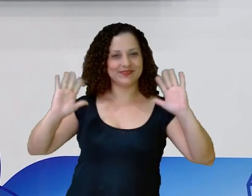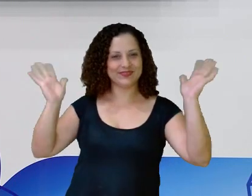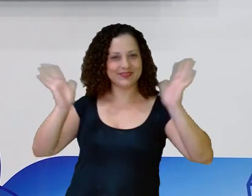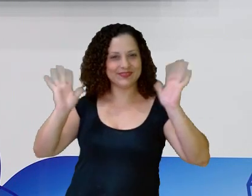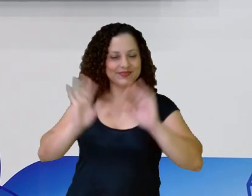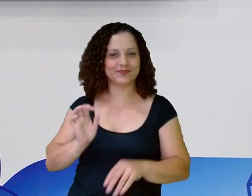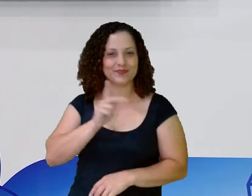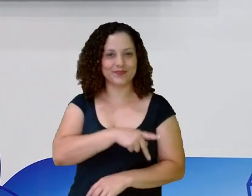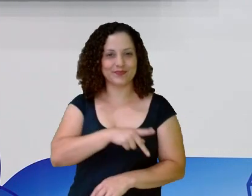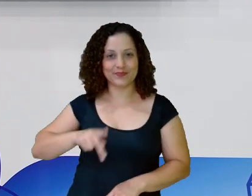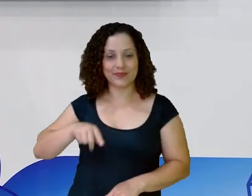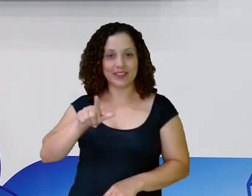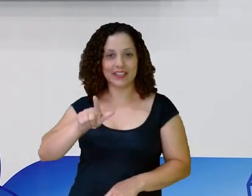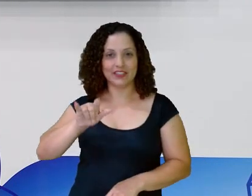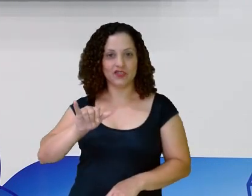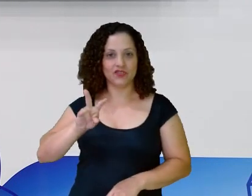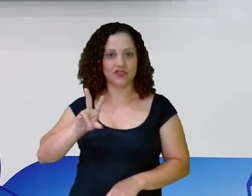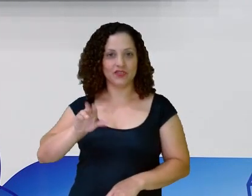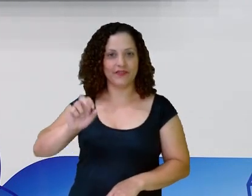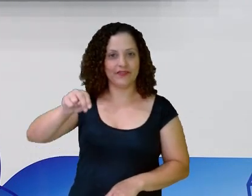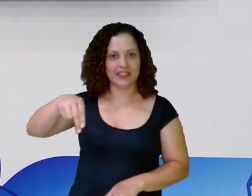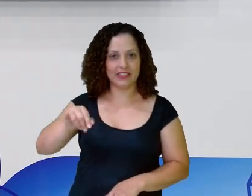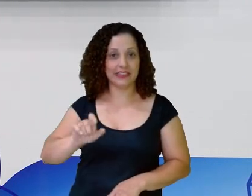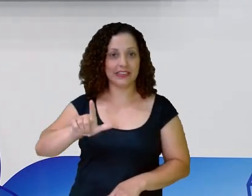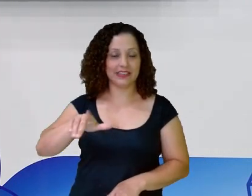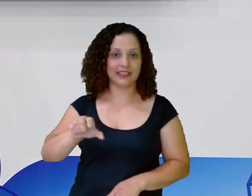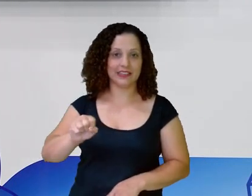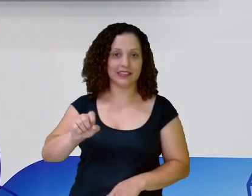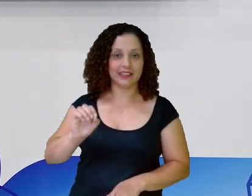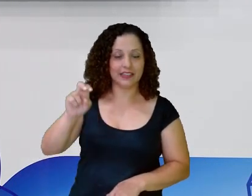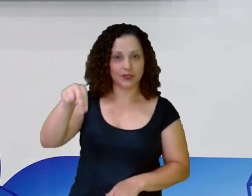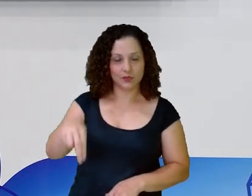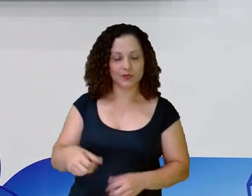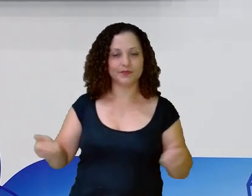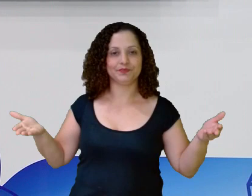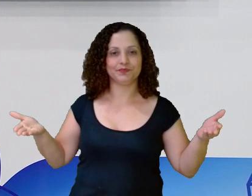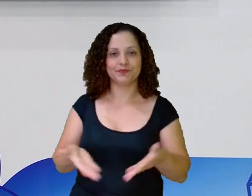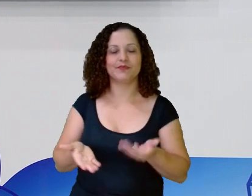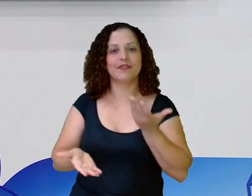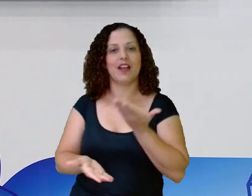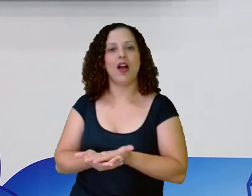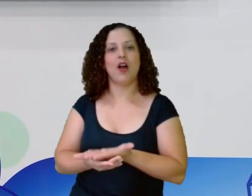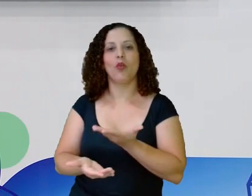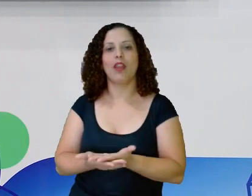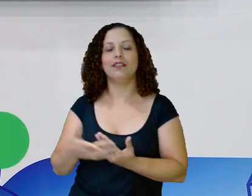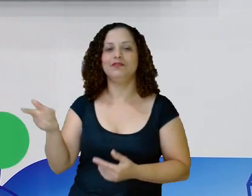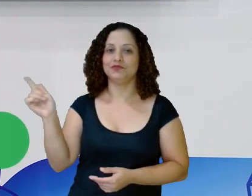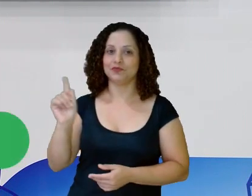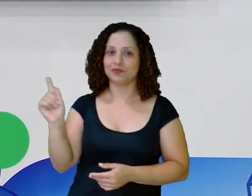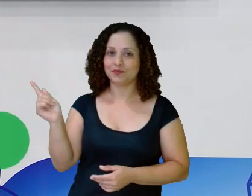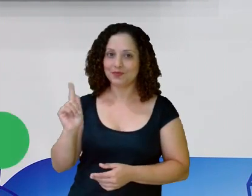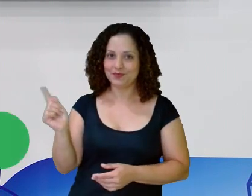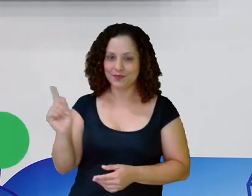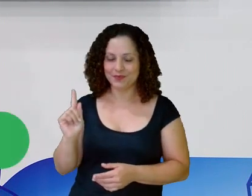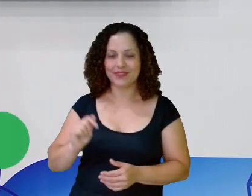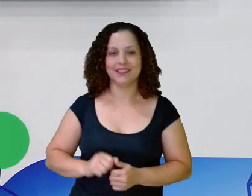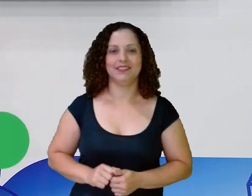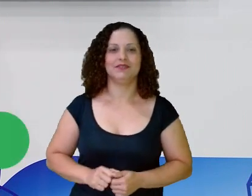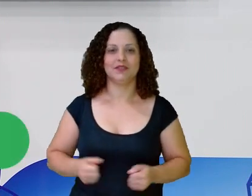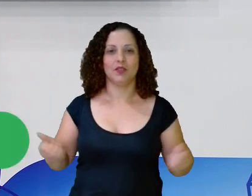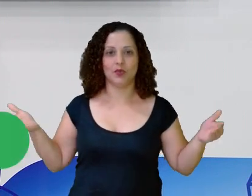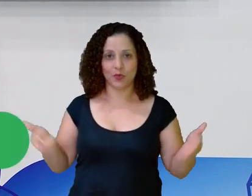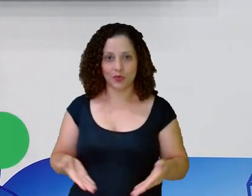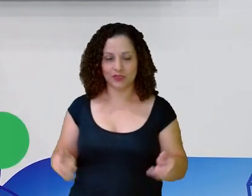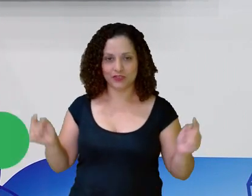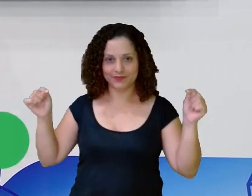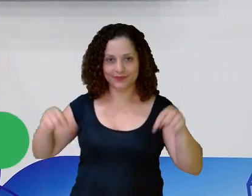Eu sou o professor Givanilson Soares e nós estamos por aqui para mais uma aula de Geografia. Na aula de hoje